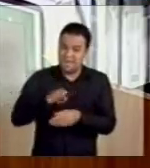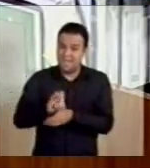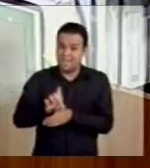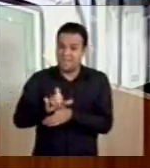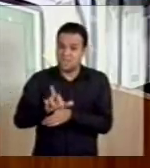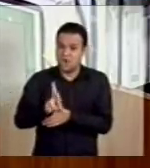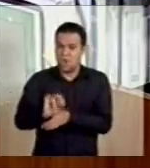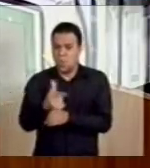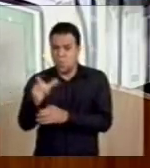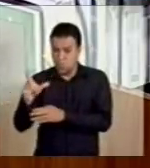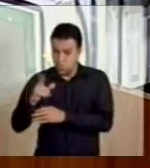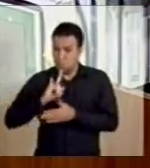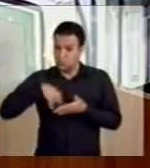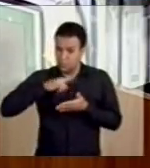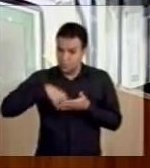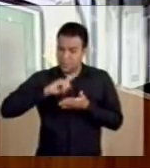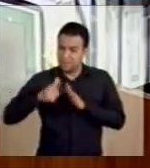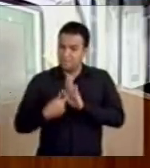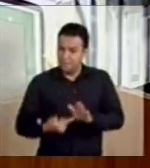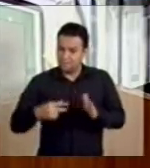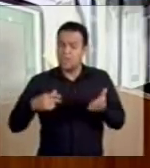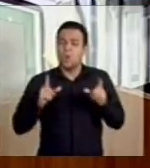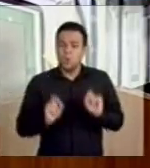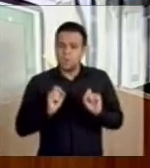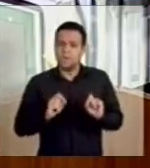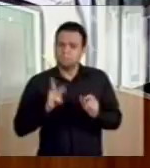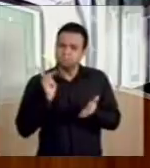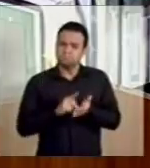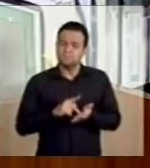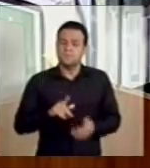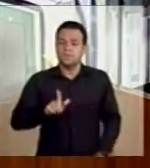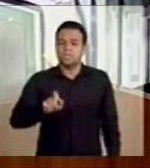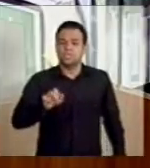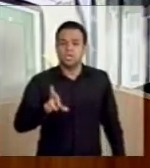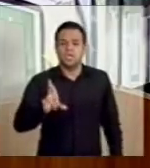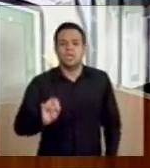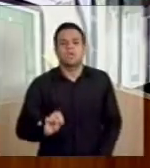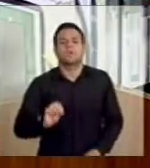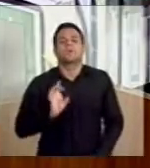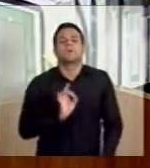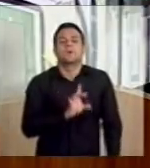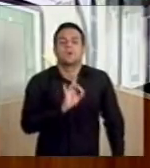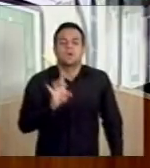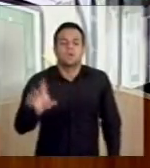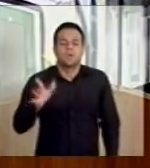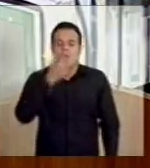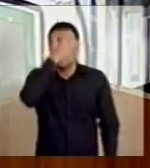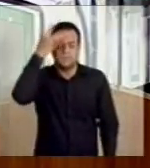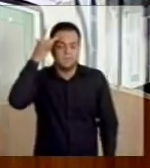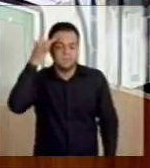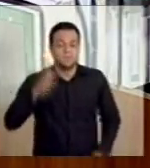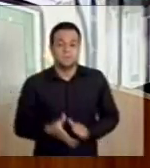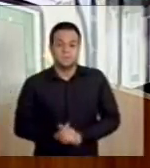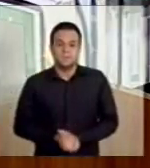documentos, reflitam a profunda identidade de gênero autodefinida por cada uma das pessoas.